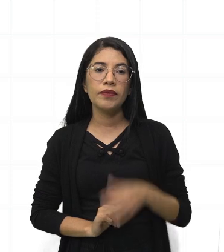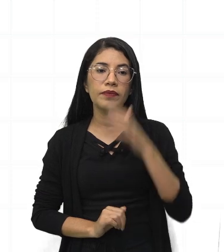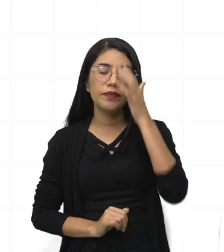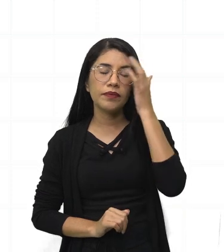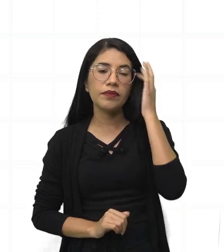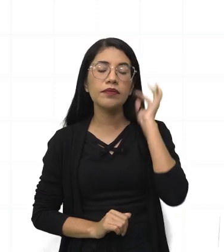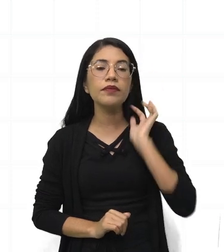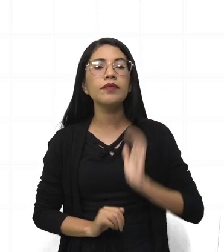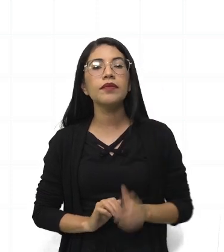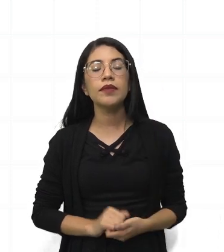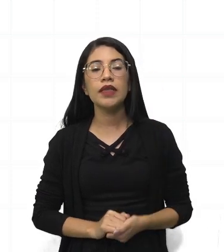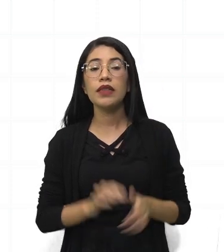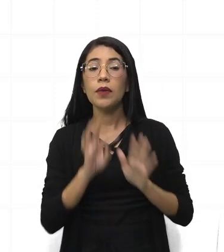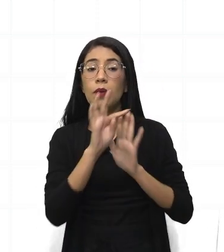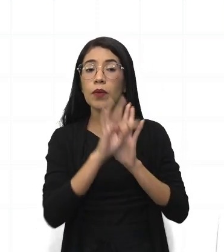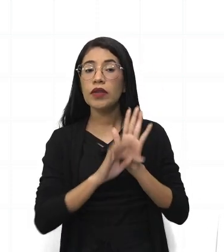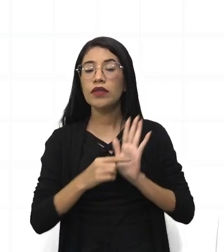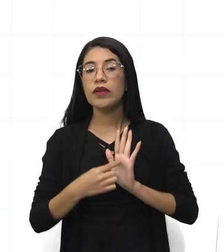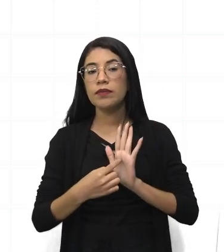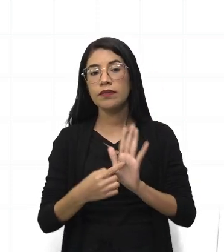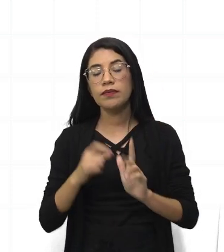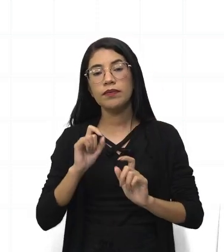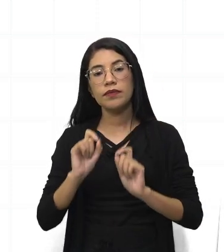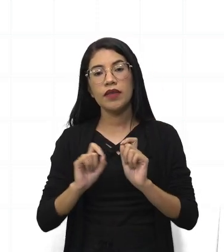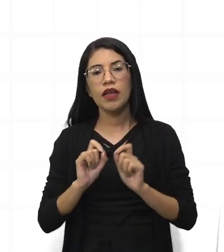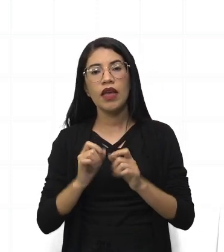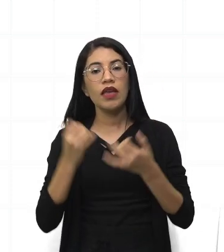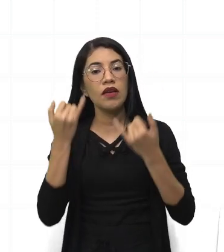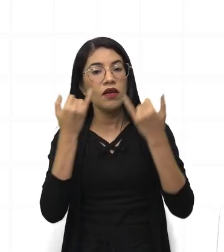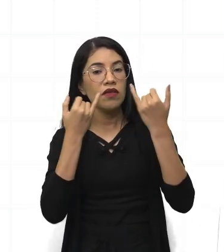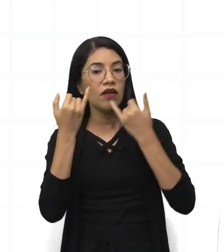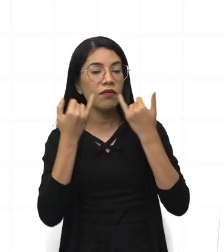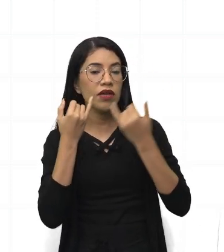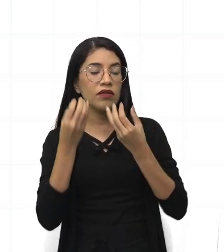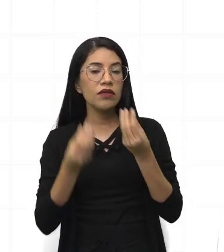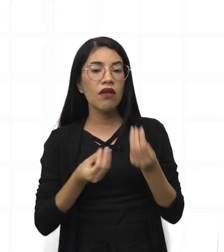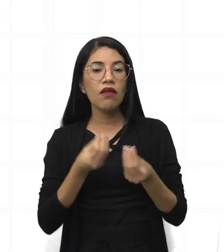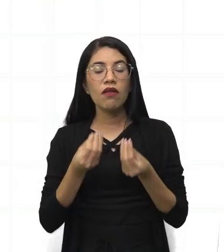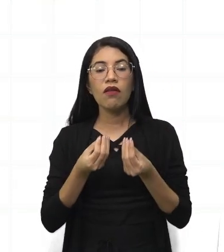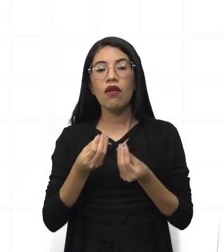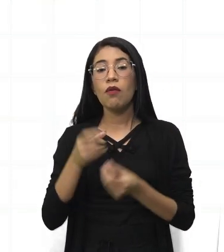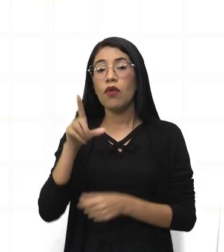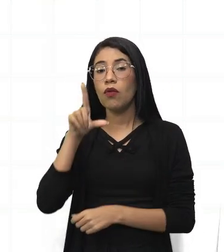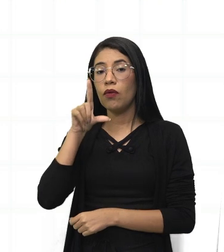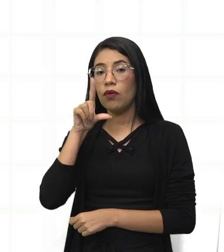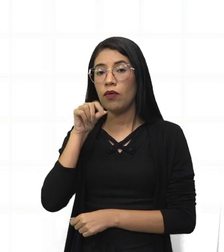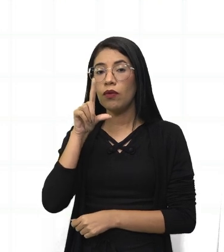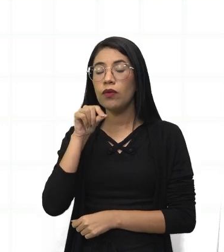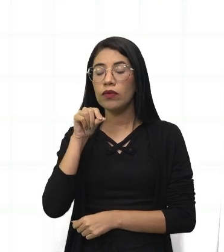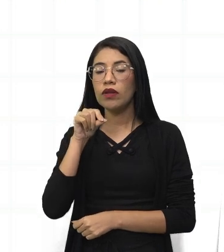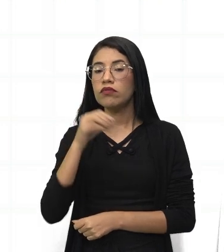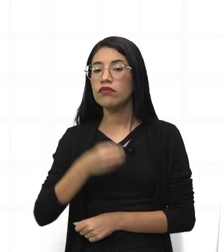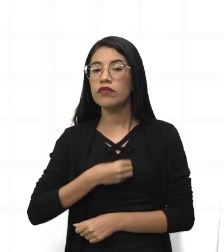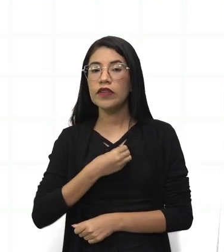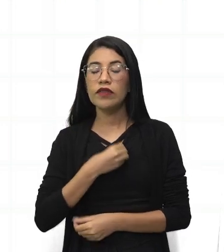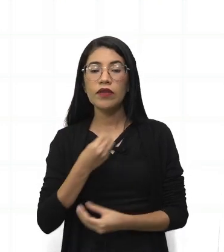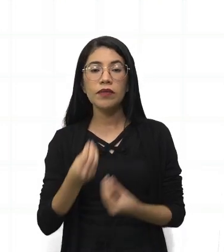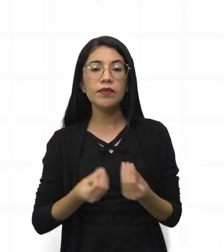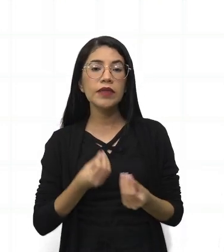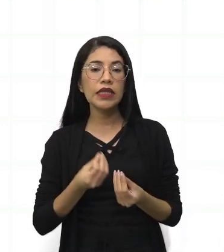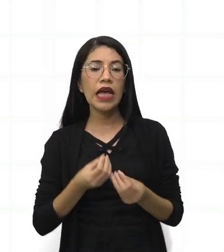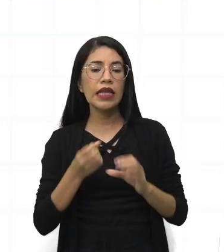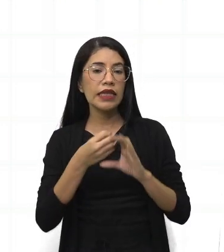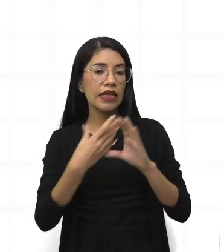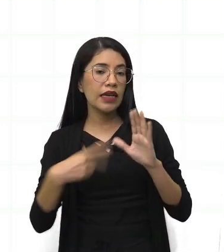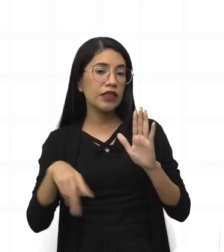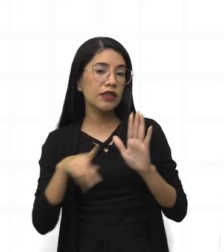Esse texto, ele veio para expor, né? Só para informar como o tucano vive, como ele